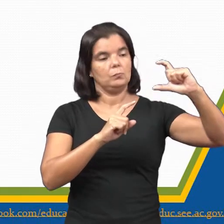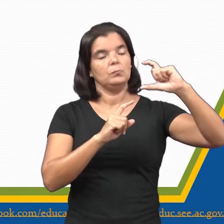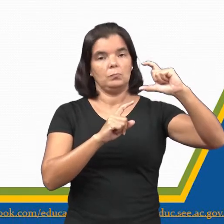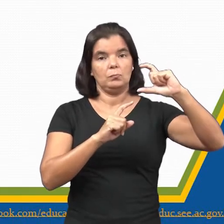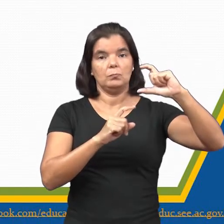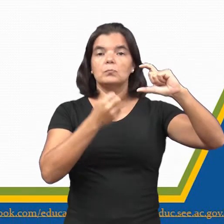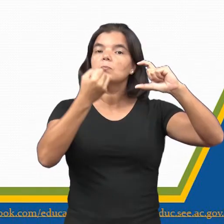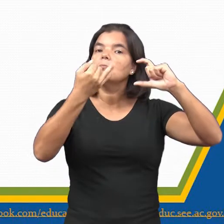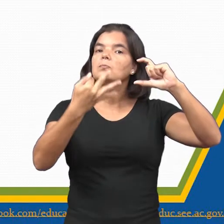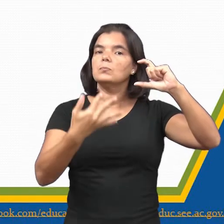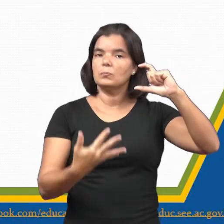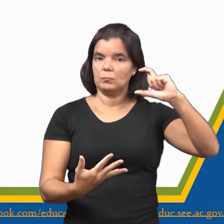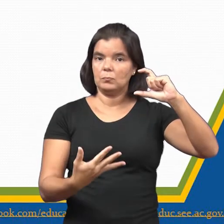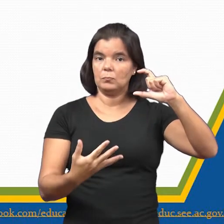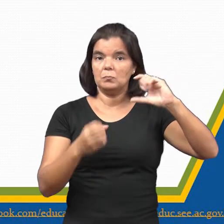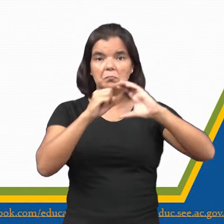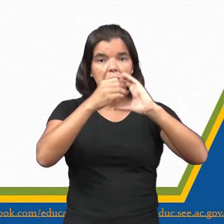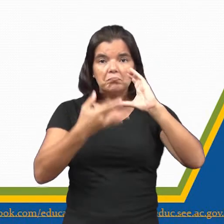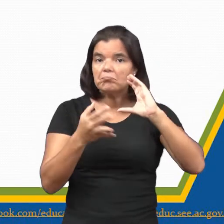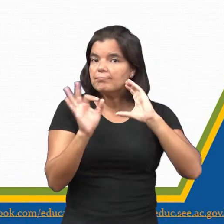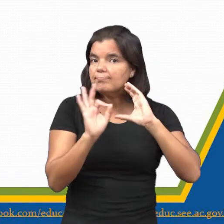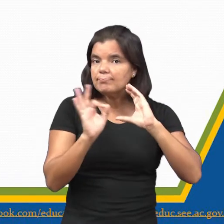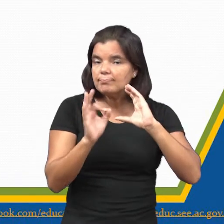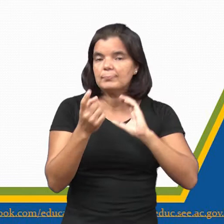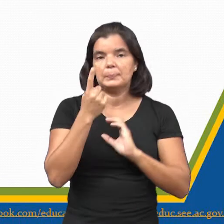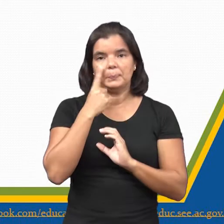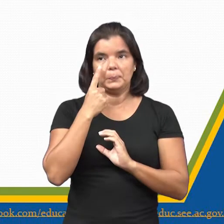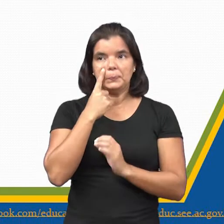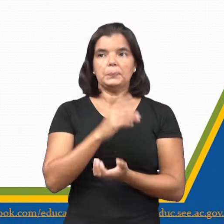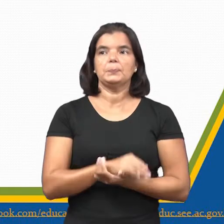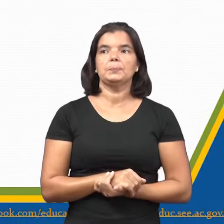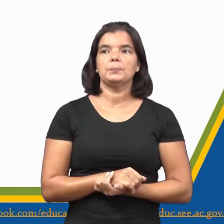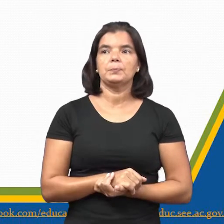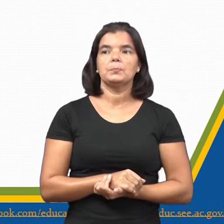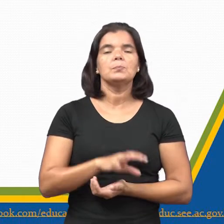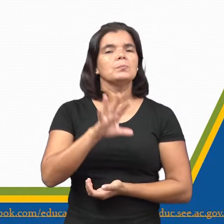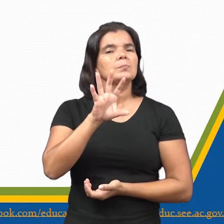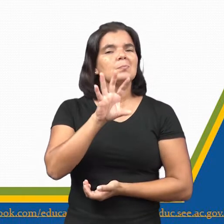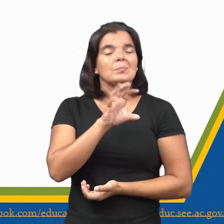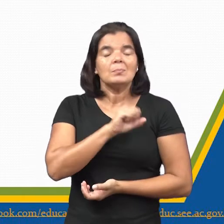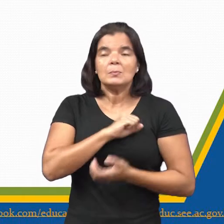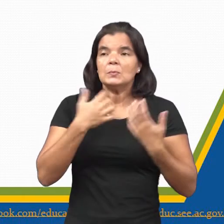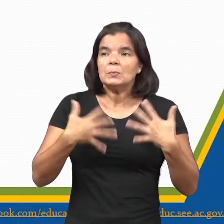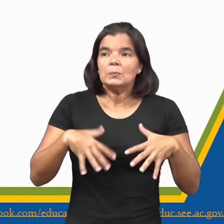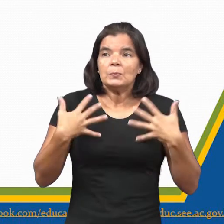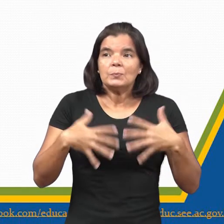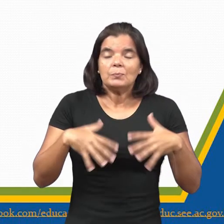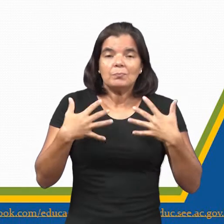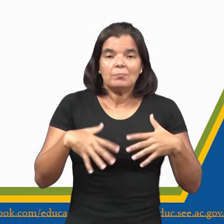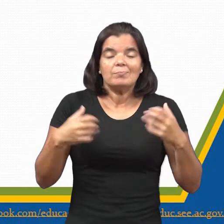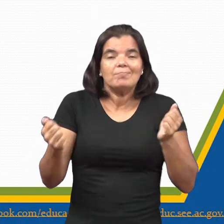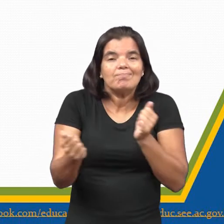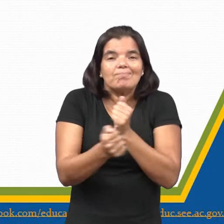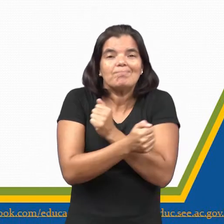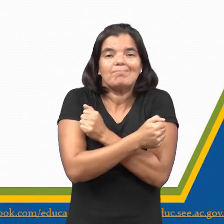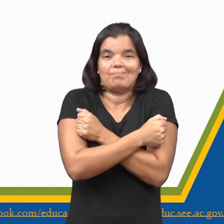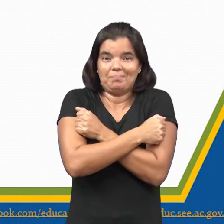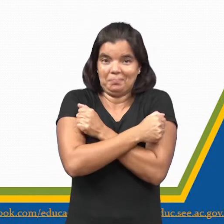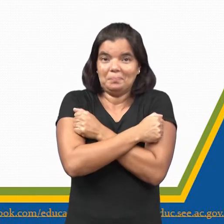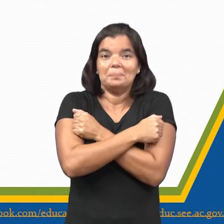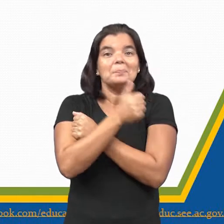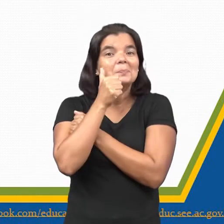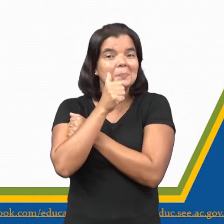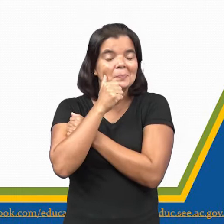o relato sem as características. Vamos ler. O amor era tanto que eu abracei para que